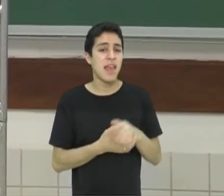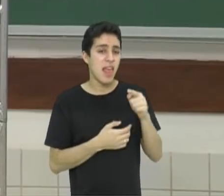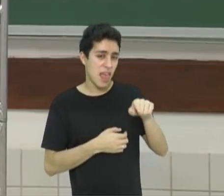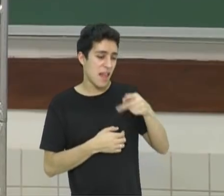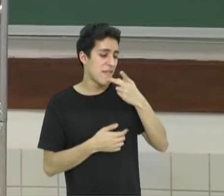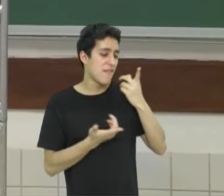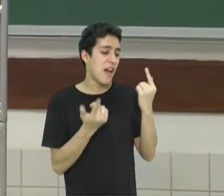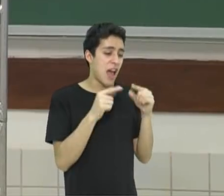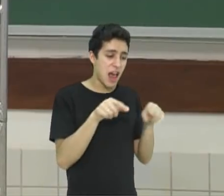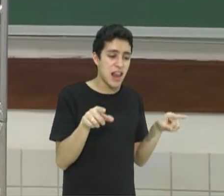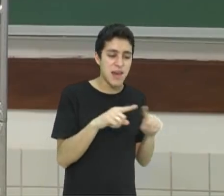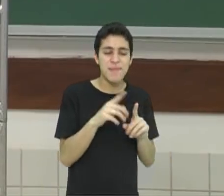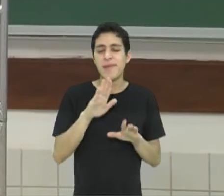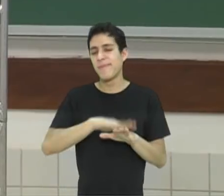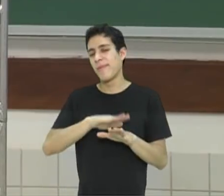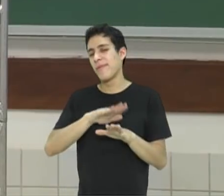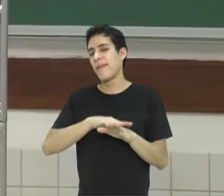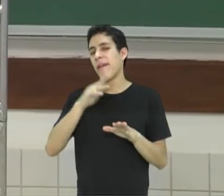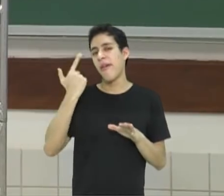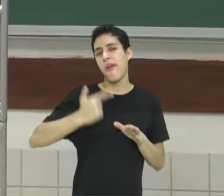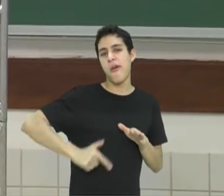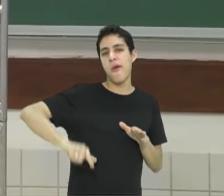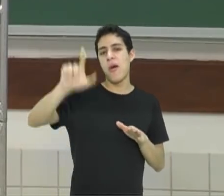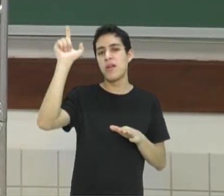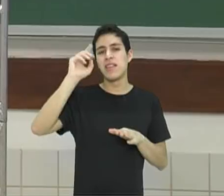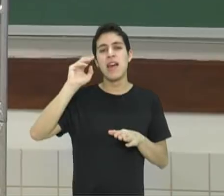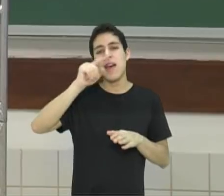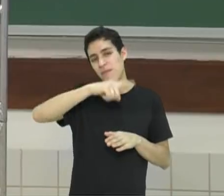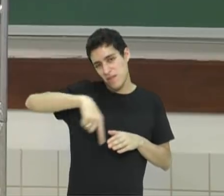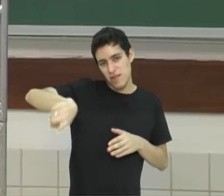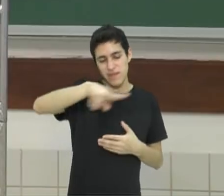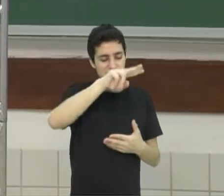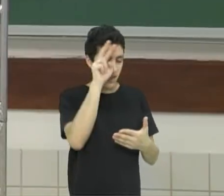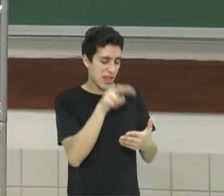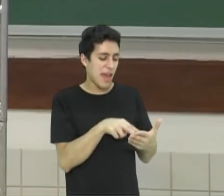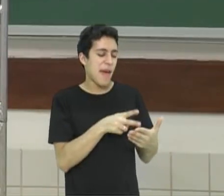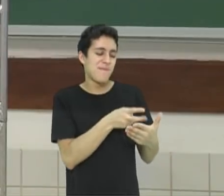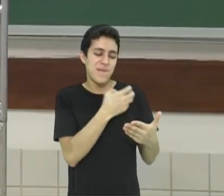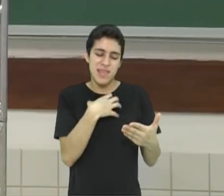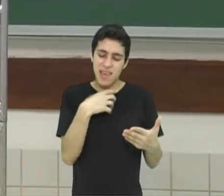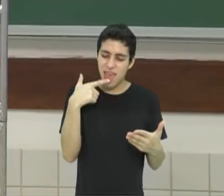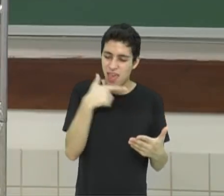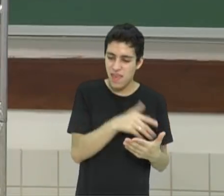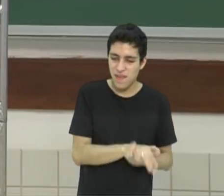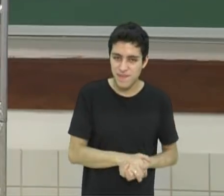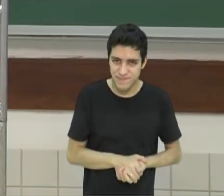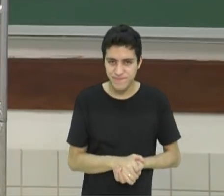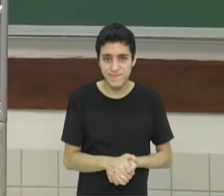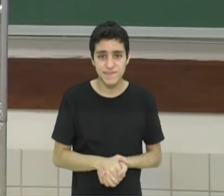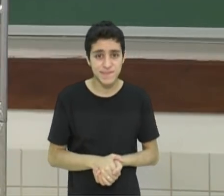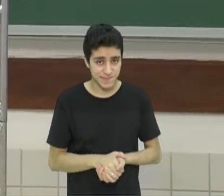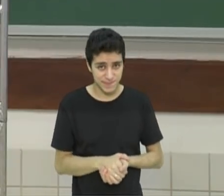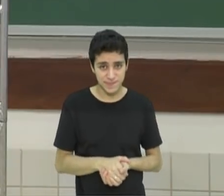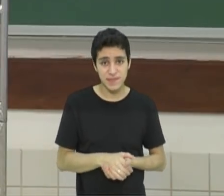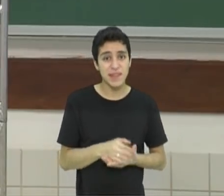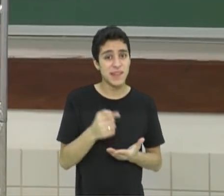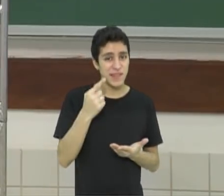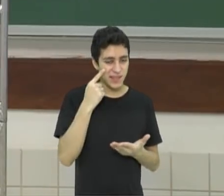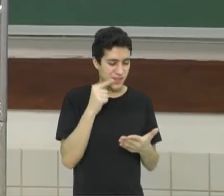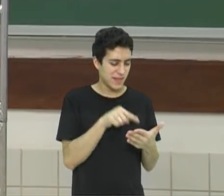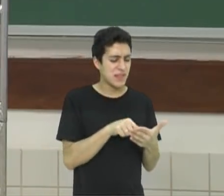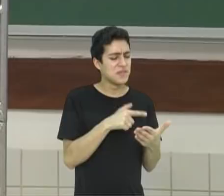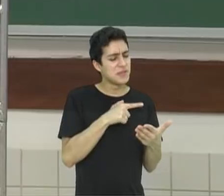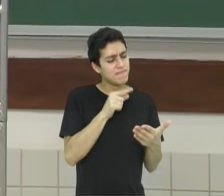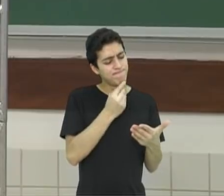coisa querendo dizer outra para gerar o humor. Você tinha visto que havia algo